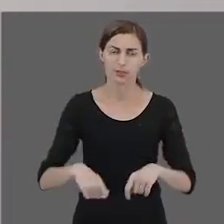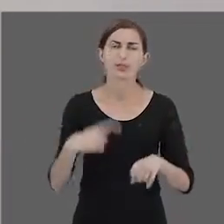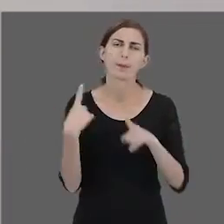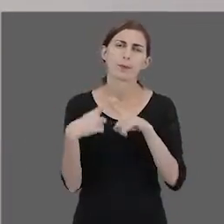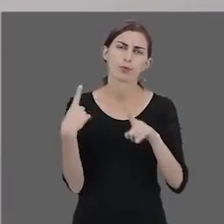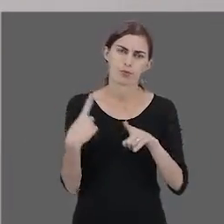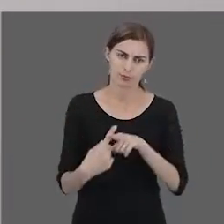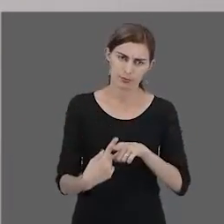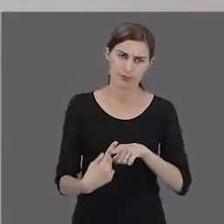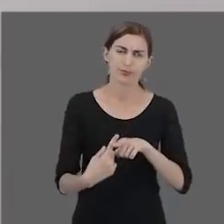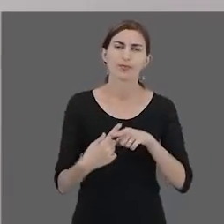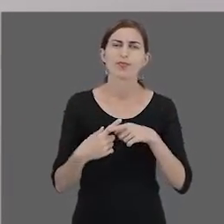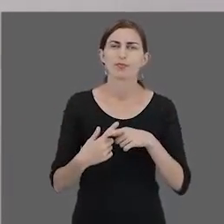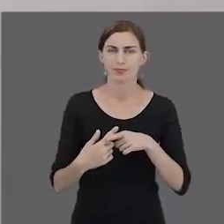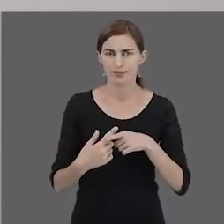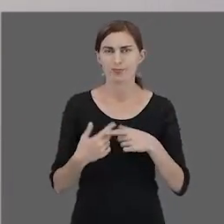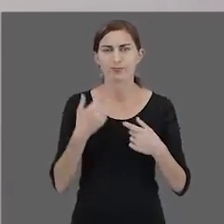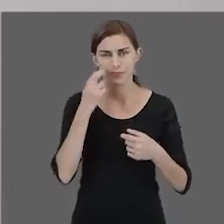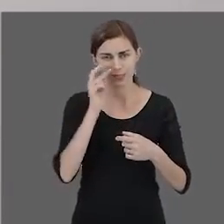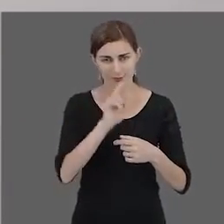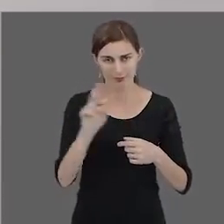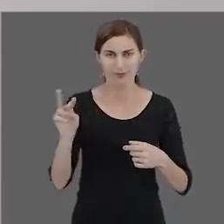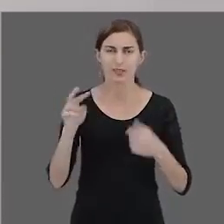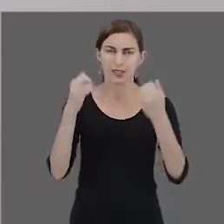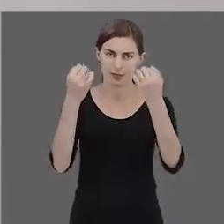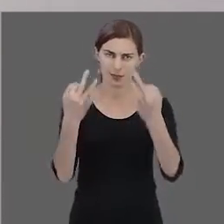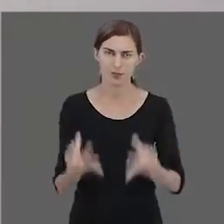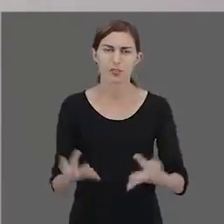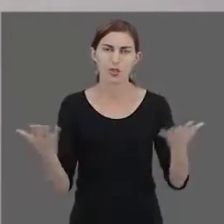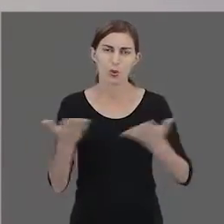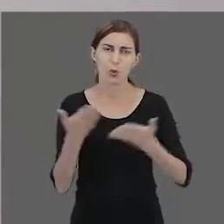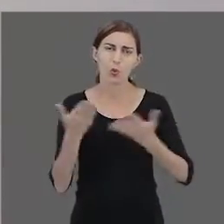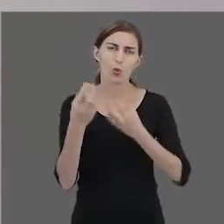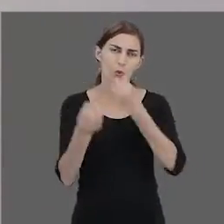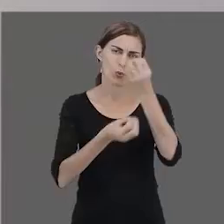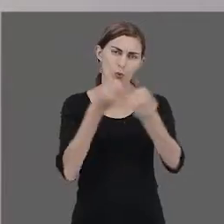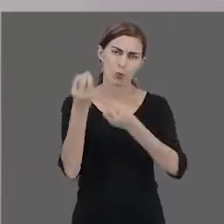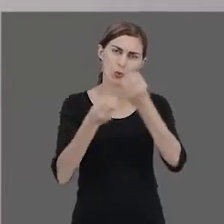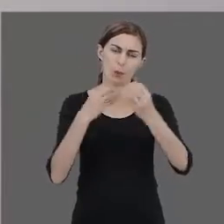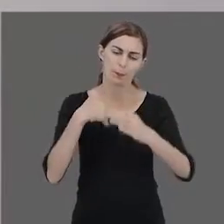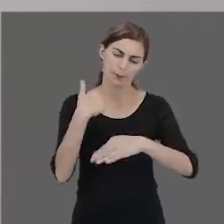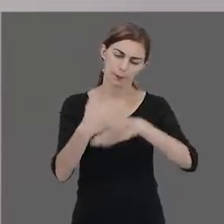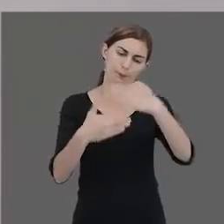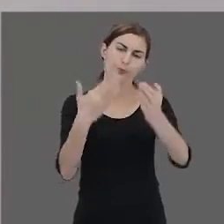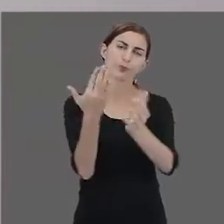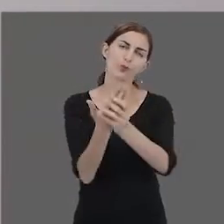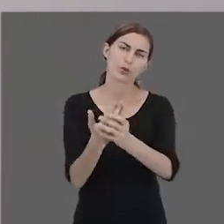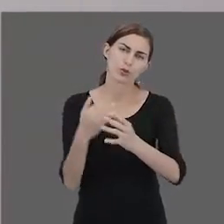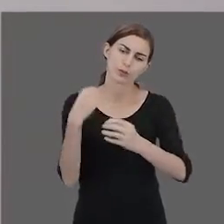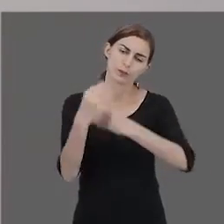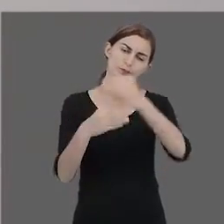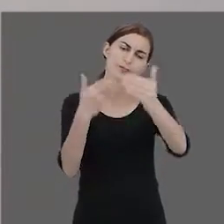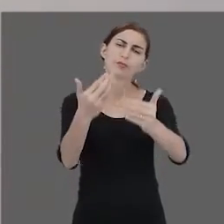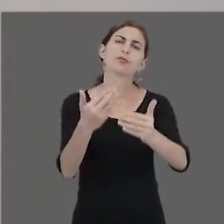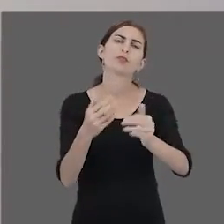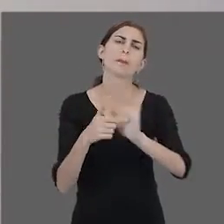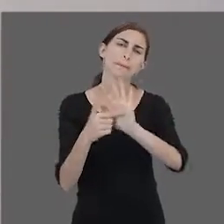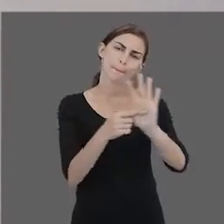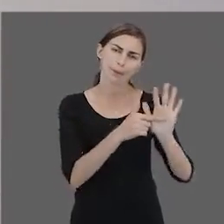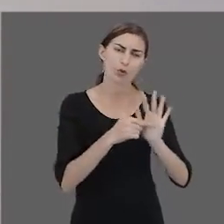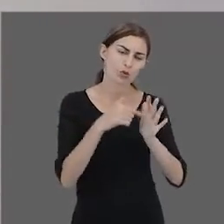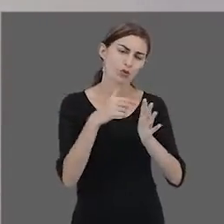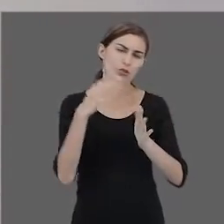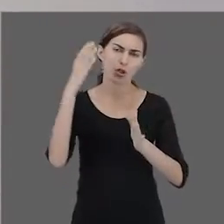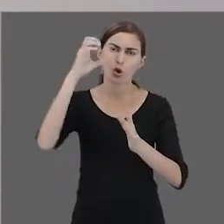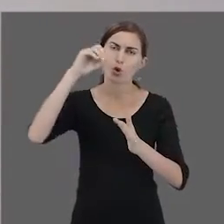por quê. Então, vamos tratar agora da composição do processo, ou seja, o que esse processo de prestação de contas